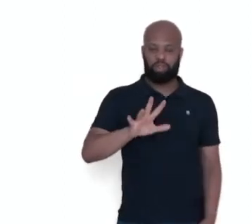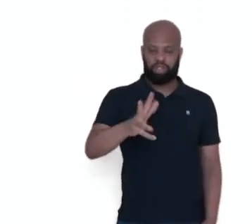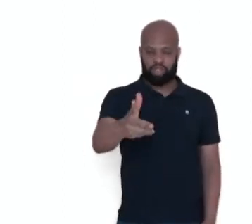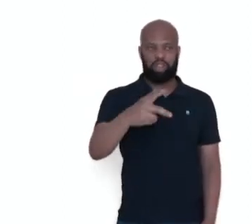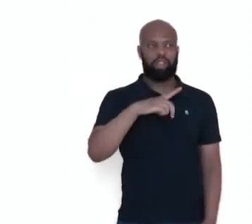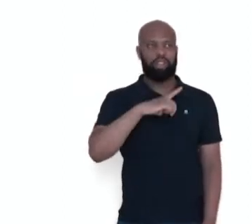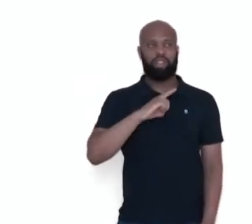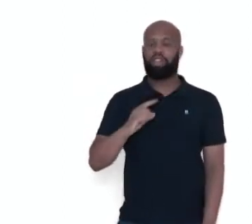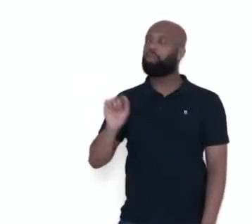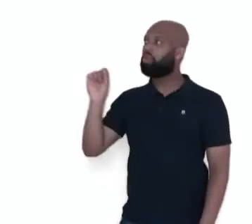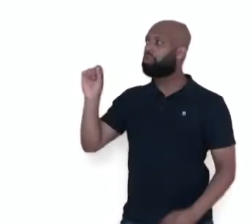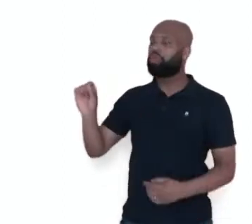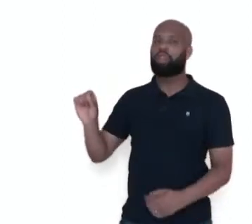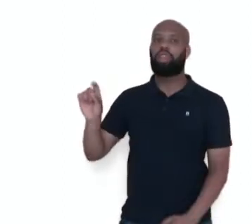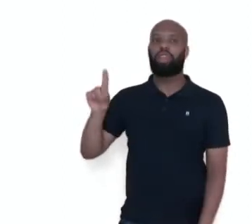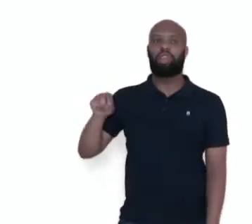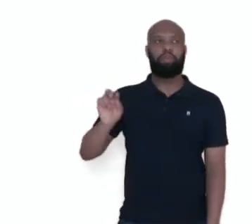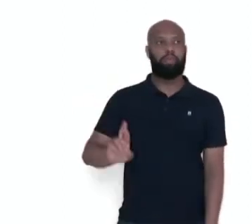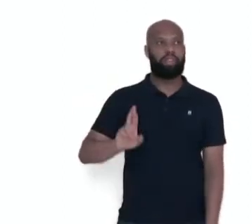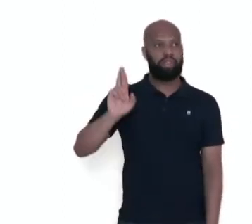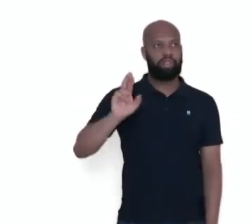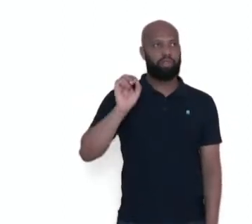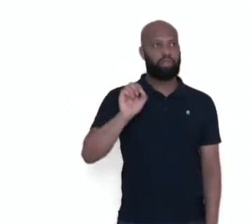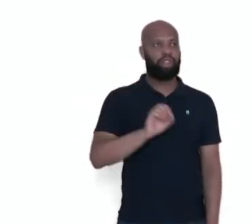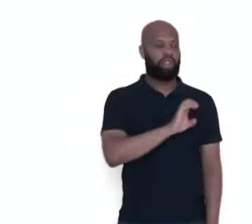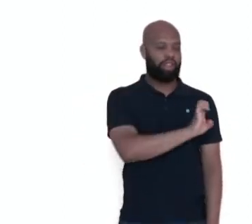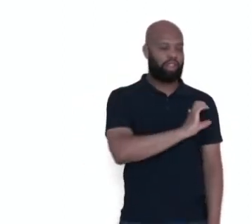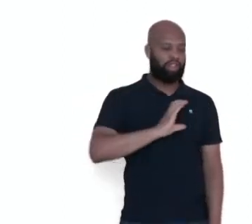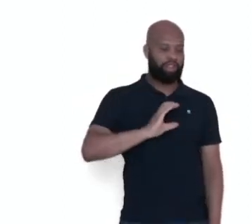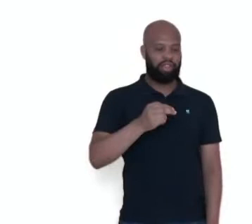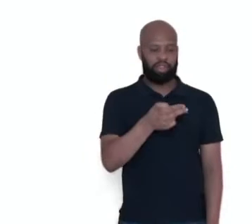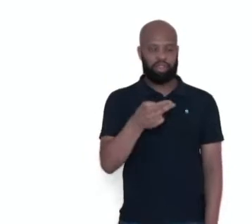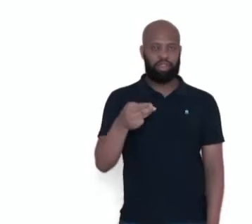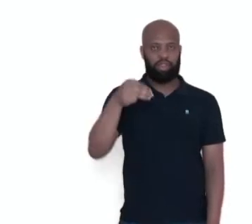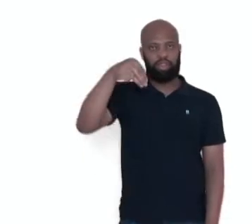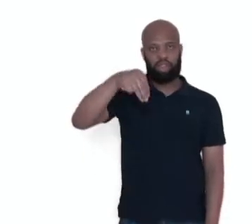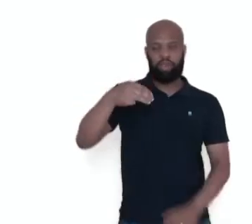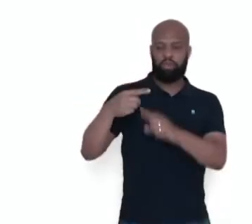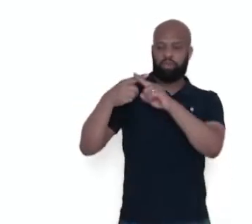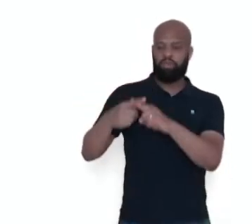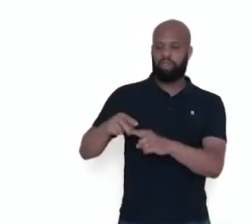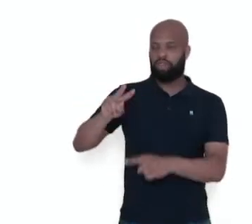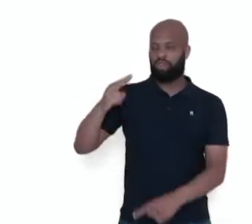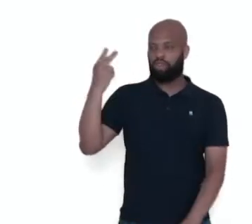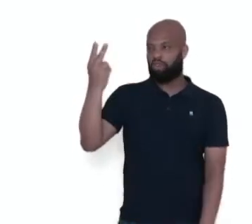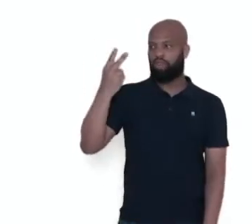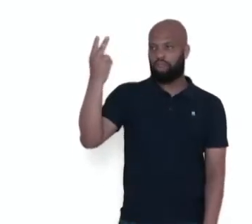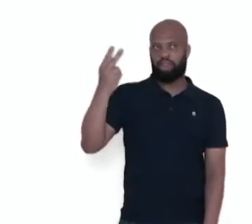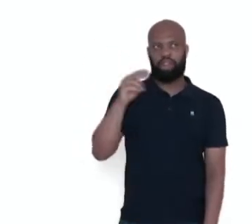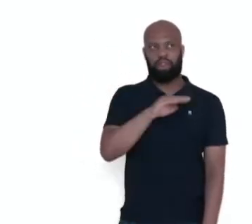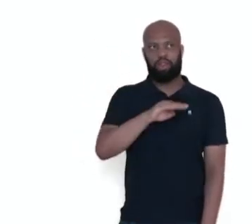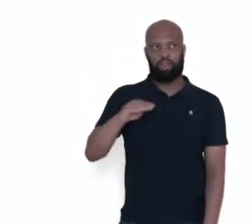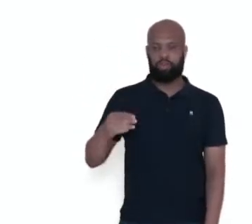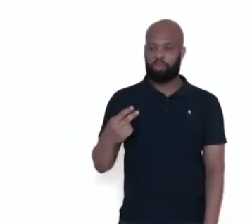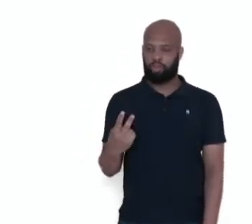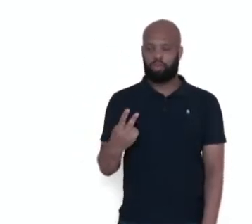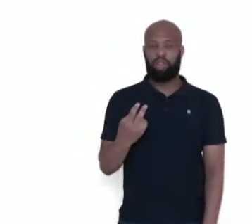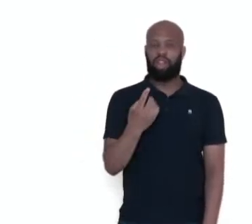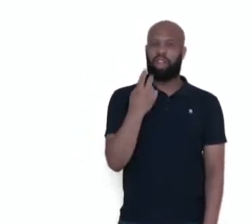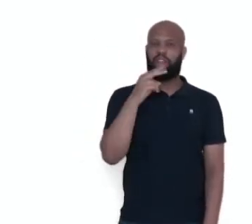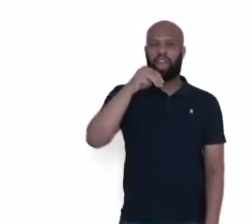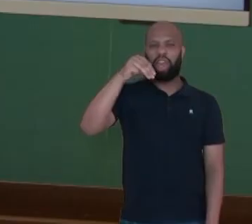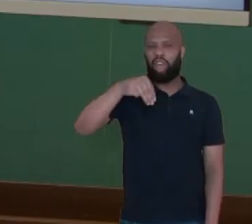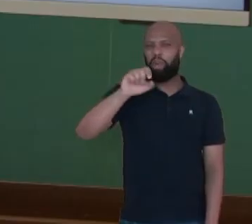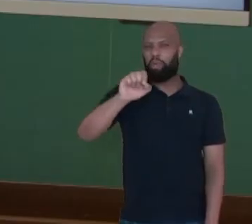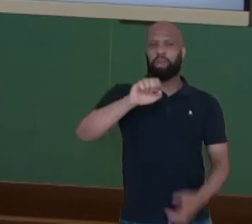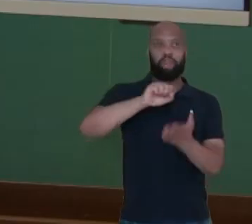que a representa, é EC, de energia cinética, igual m vezes v ao quadrado sobre 2, ou seja, m de massa, v de